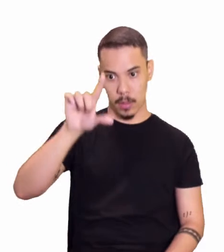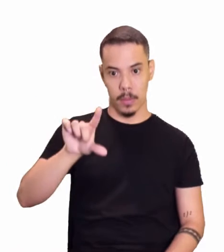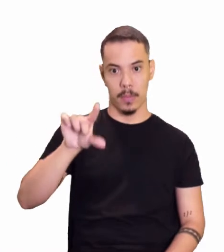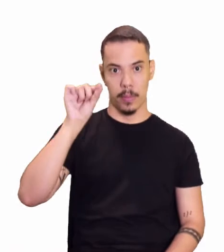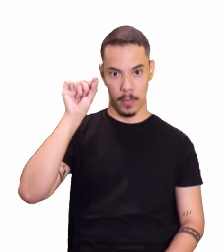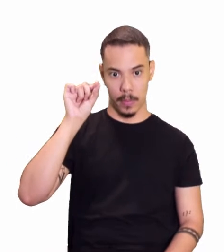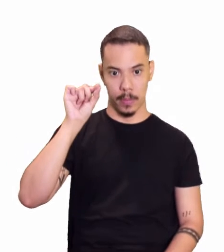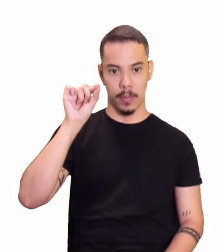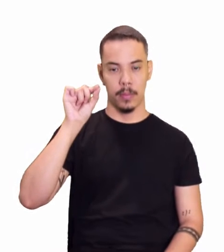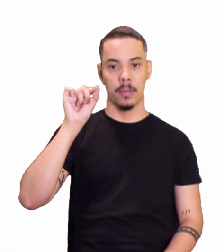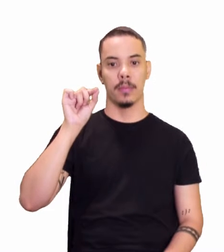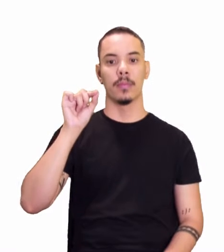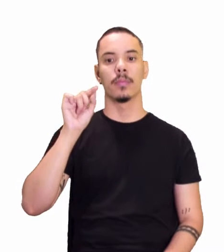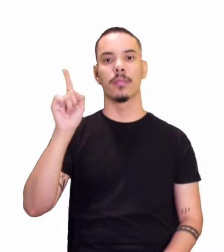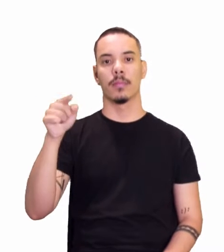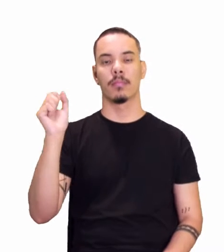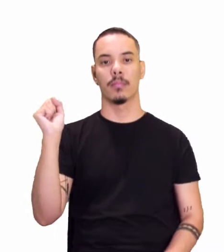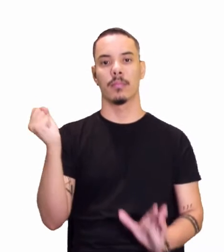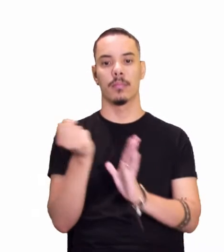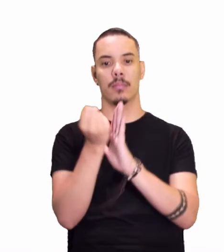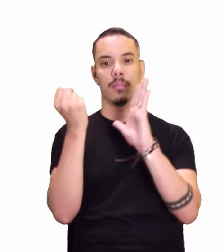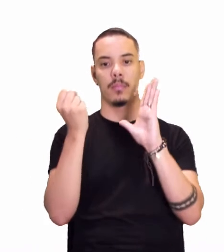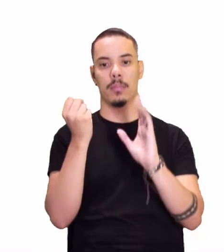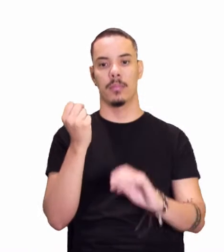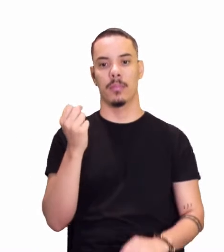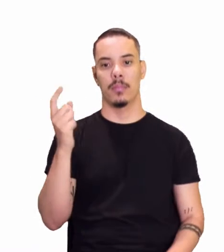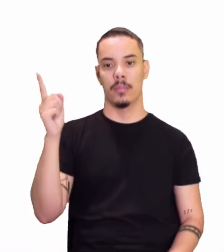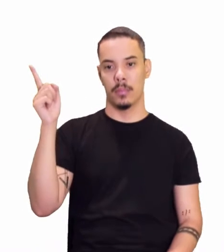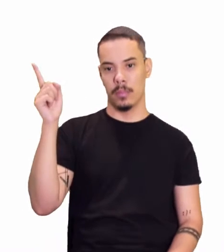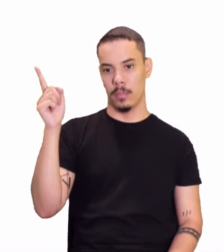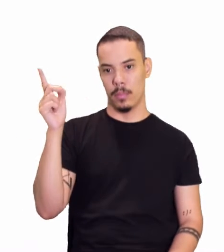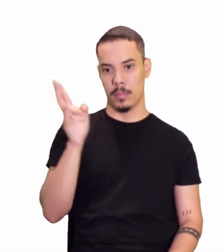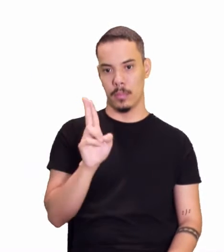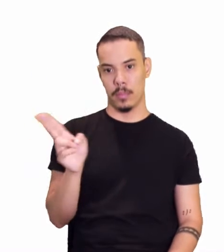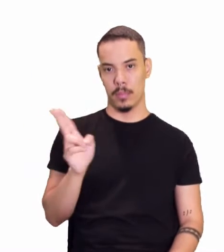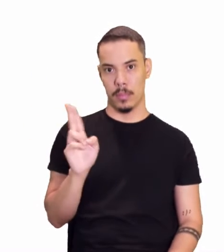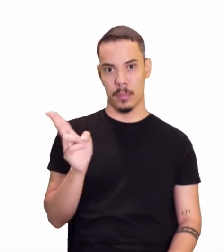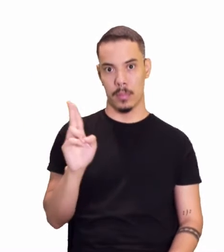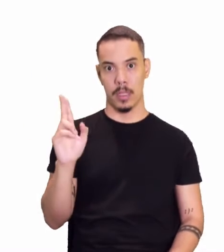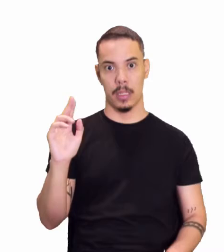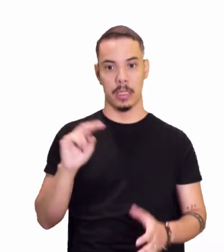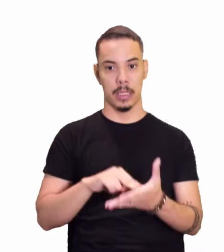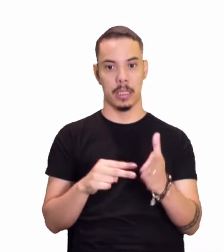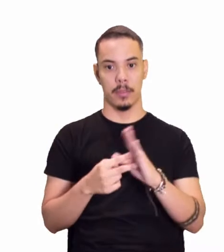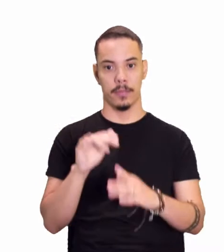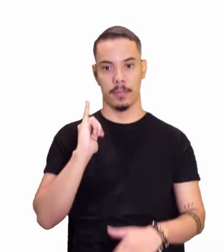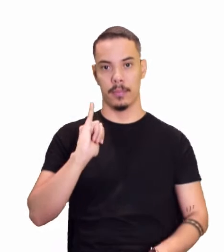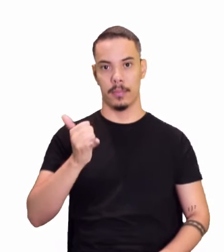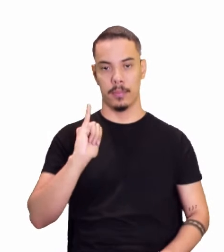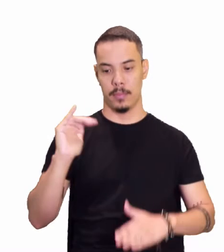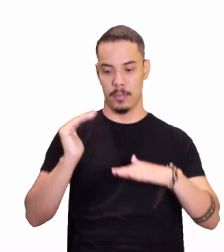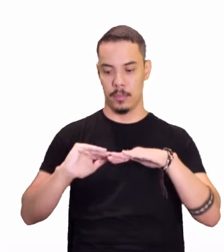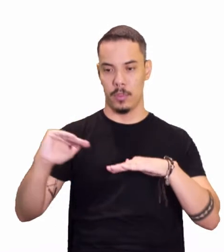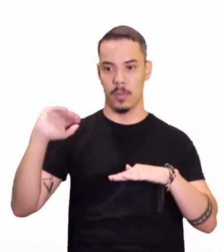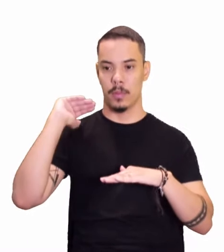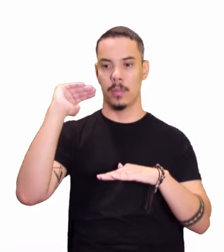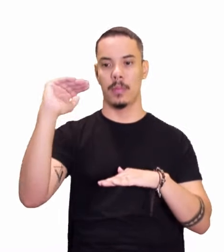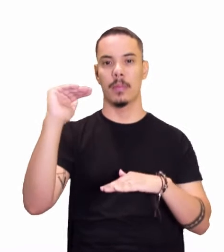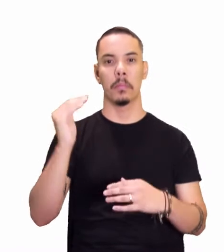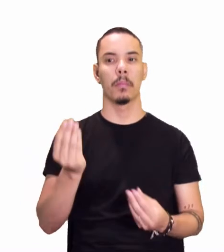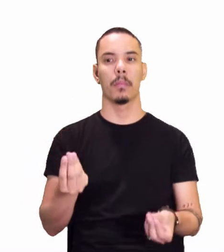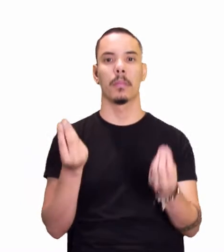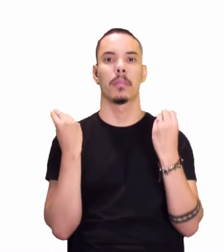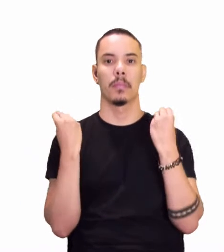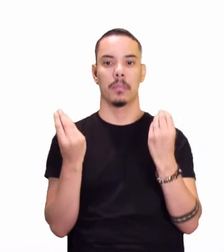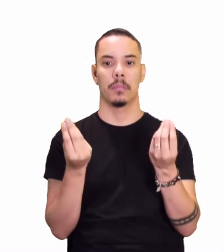escolheu. Aí ele foi nomeado como cronista mó superior. Por quê? Para quê? Vamos dizer, para